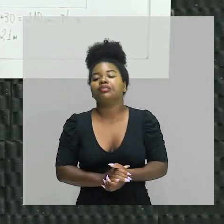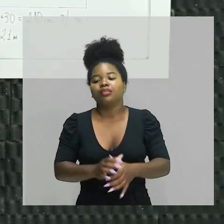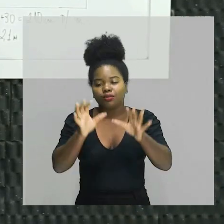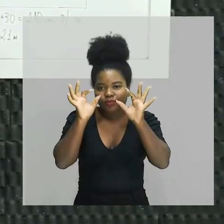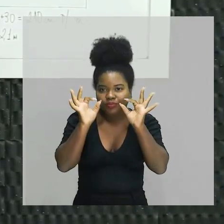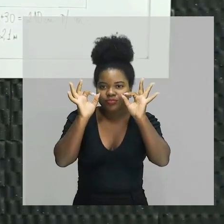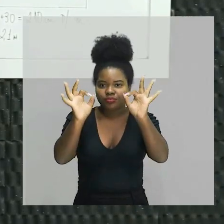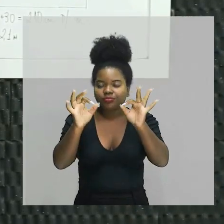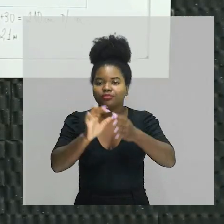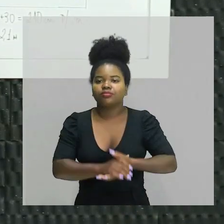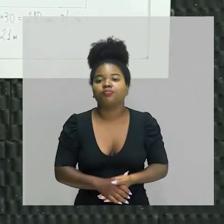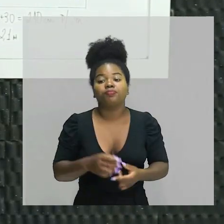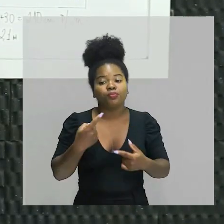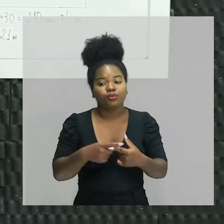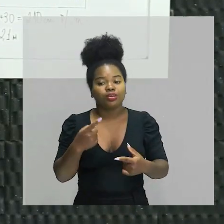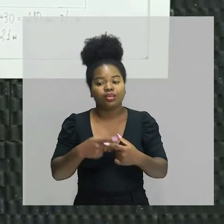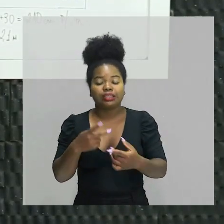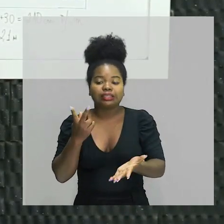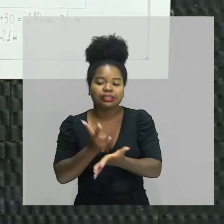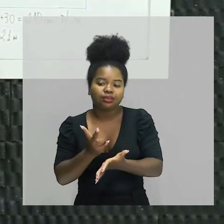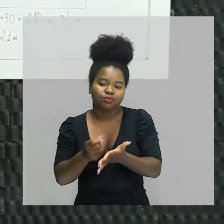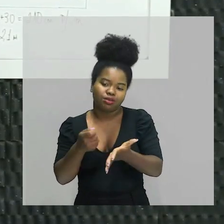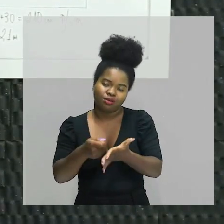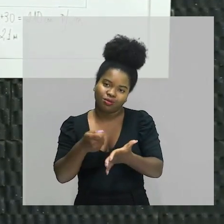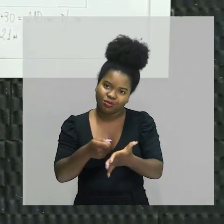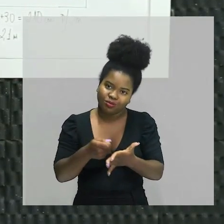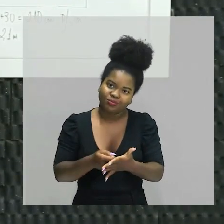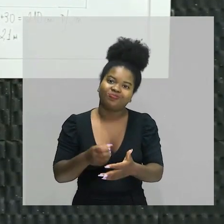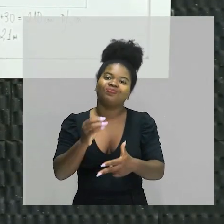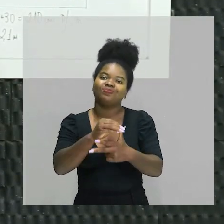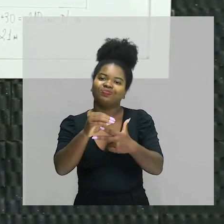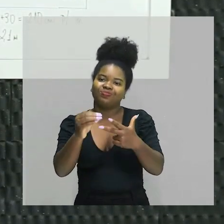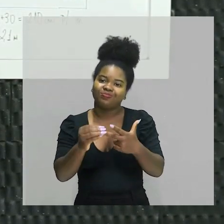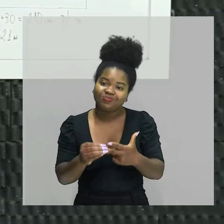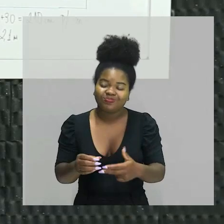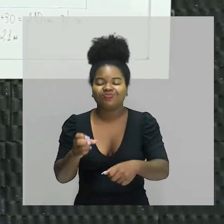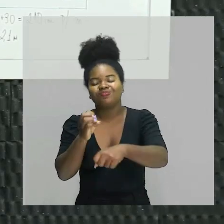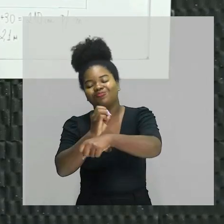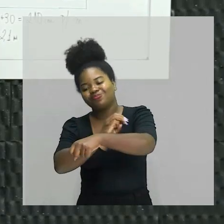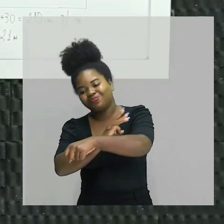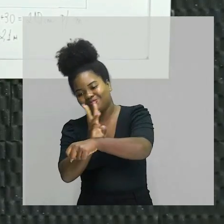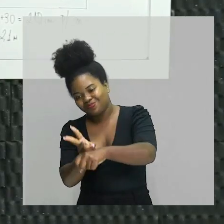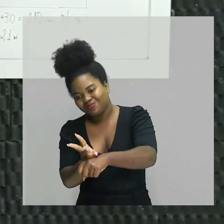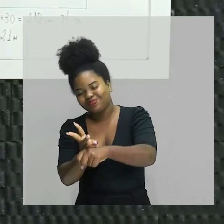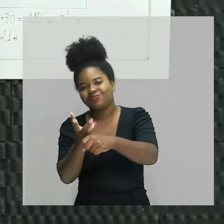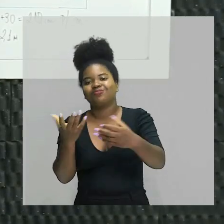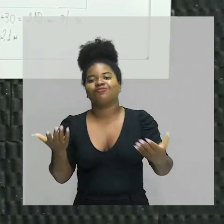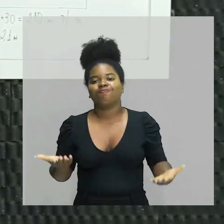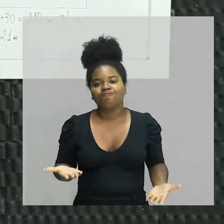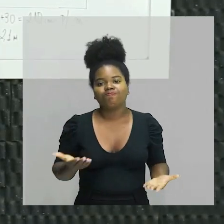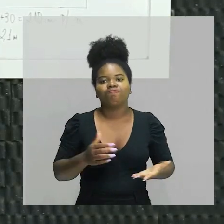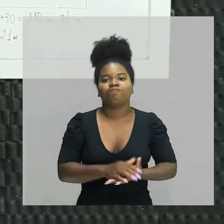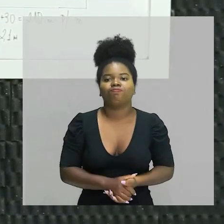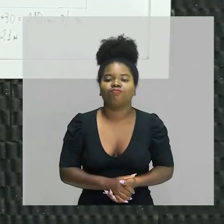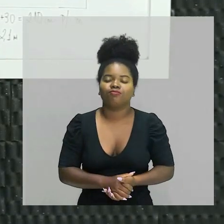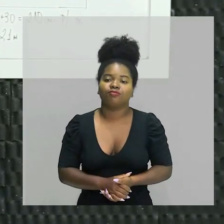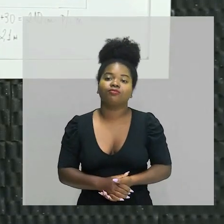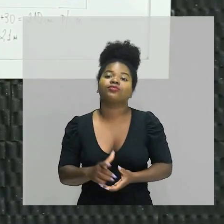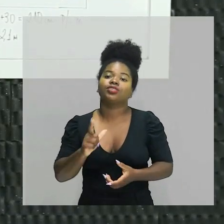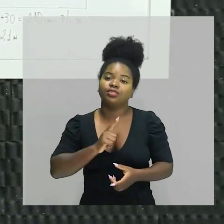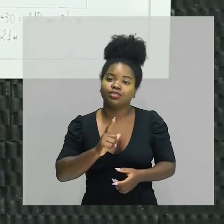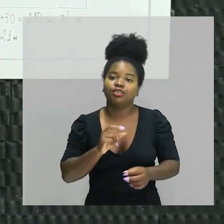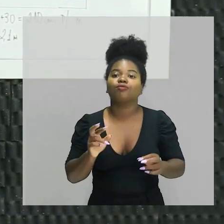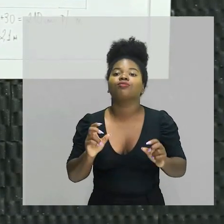de olho, porque costumam cair questões de triângulo, tanto na prova do Enem como na prova da UEMA, que